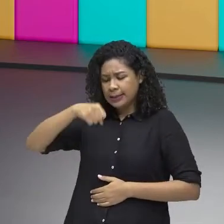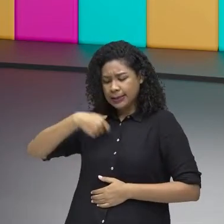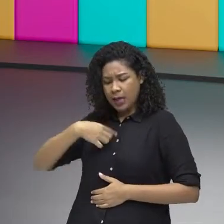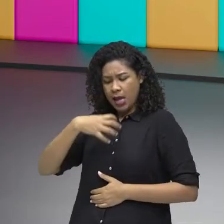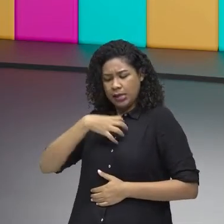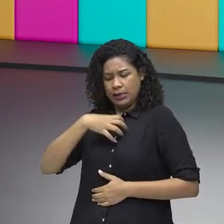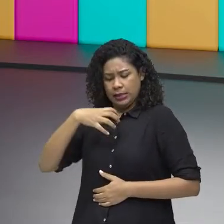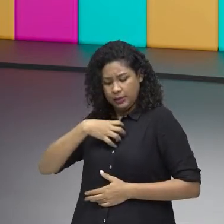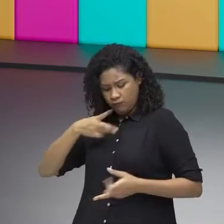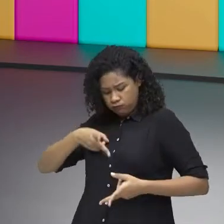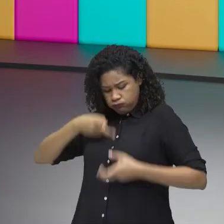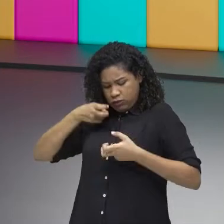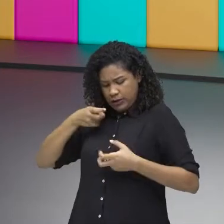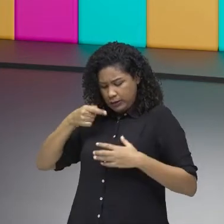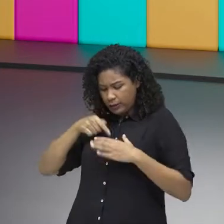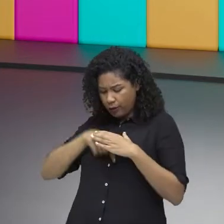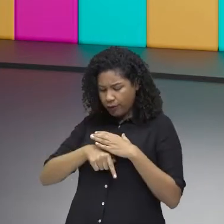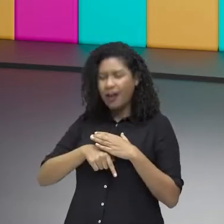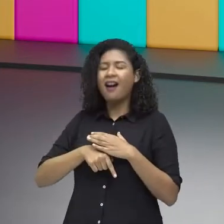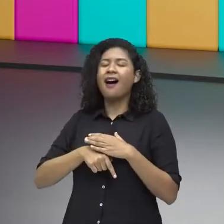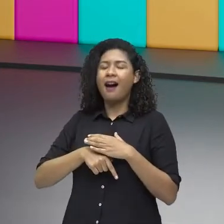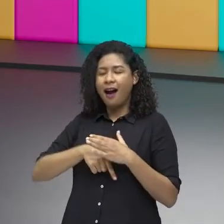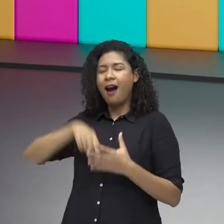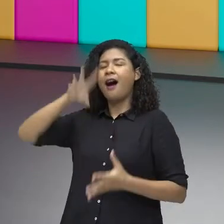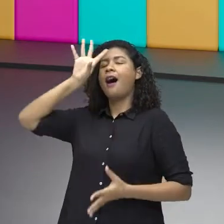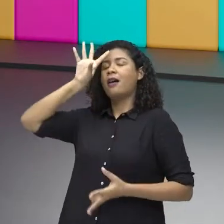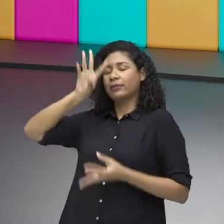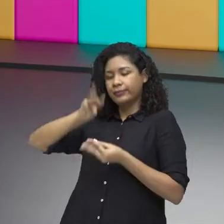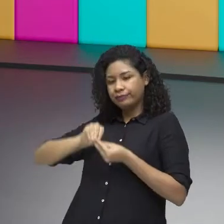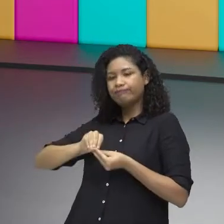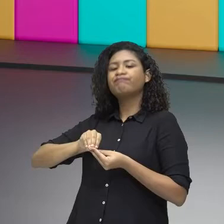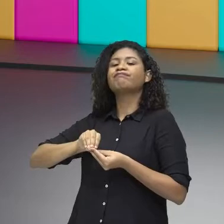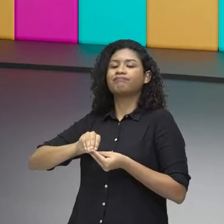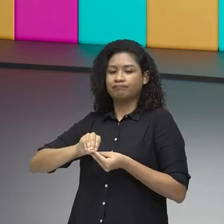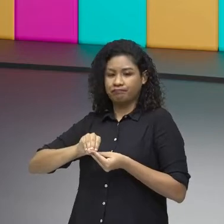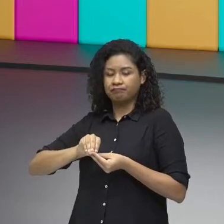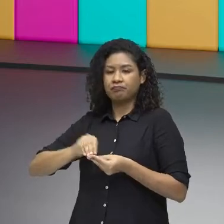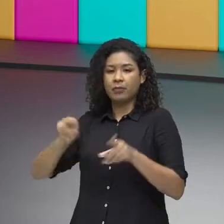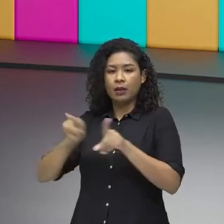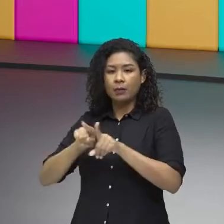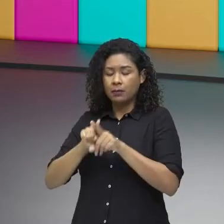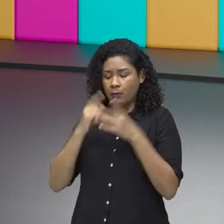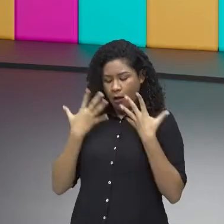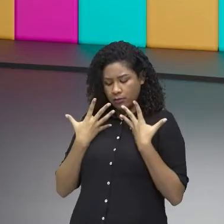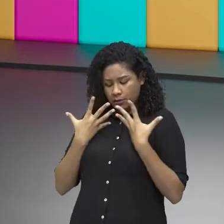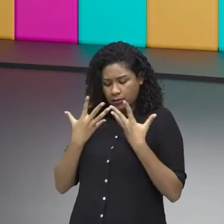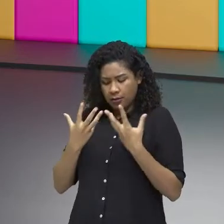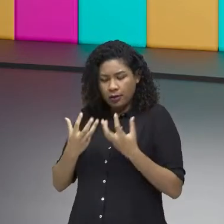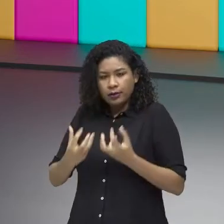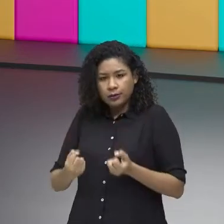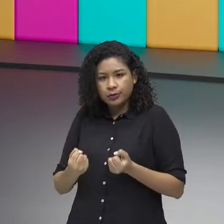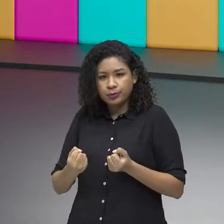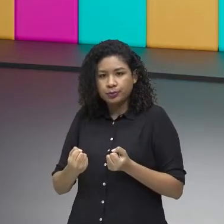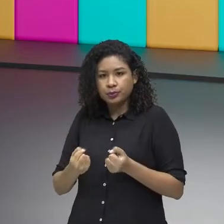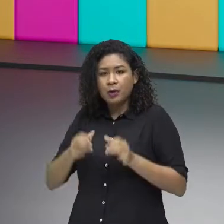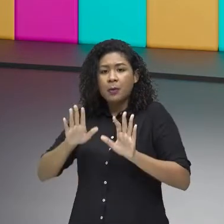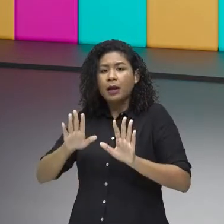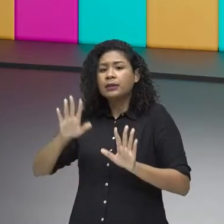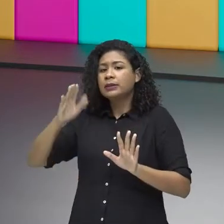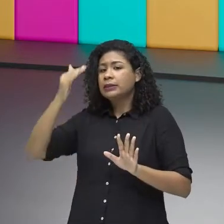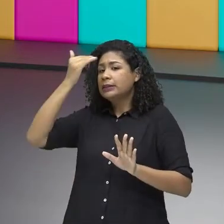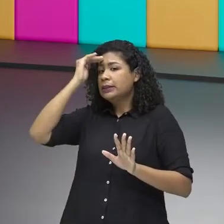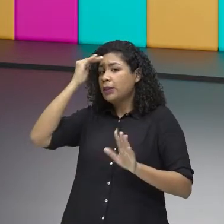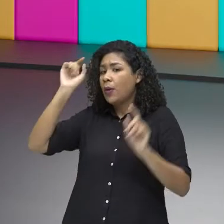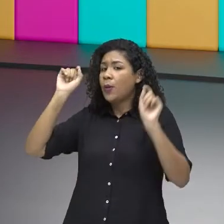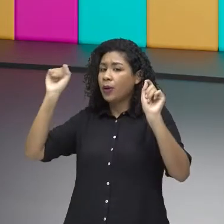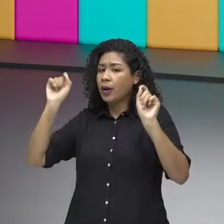gente fala, sobretudo, de eu ter esse tempo de compreensão das minhas emoções, mas entender que eu também preciso